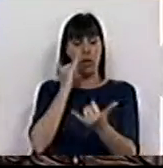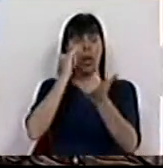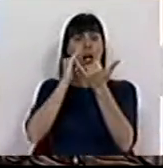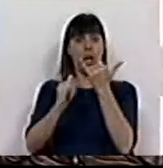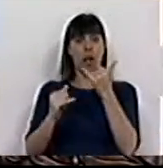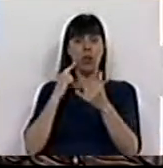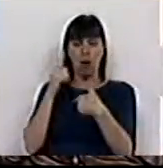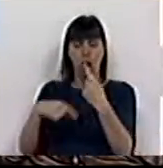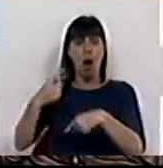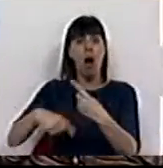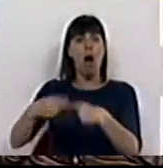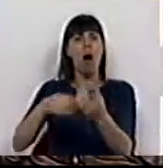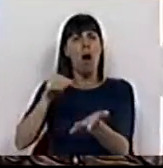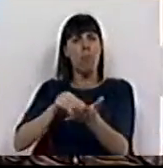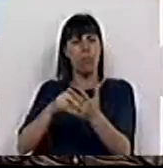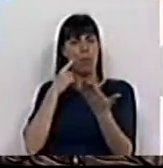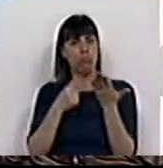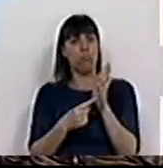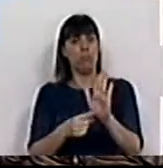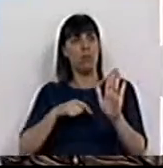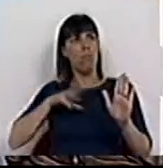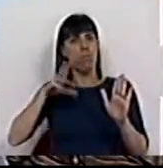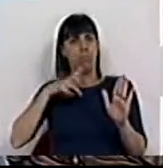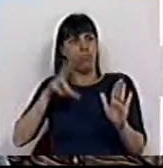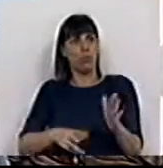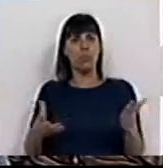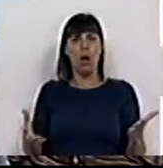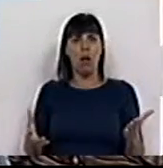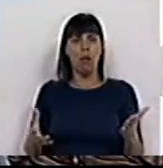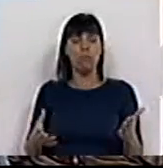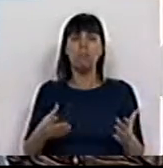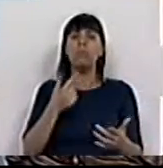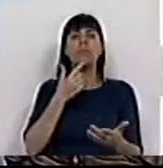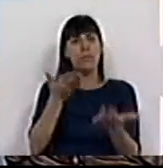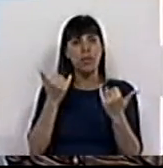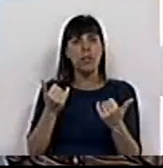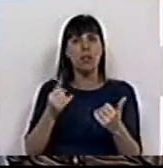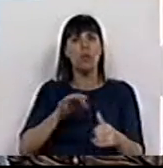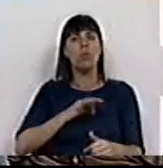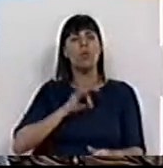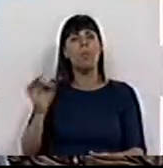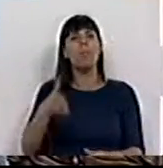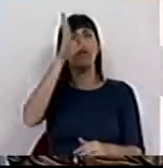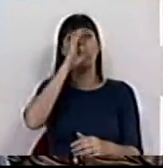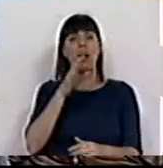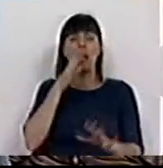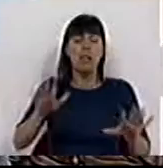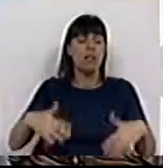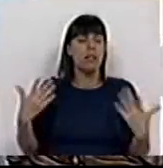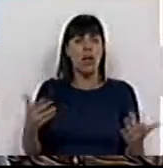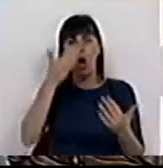risco sistémico que a pobreza representa no nosso país? Diga o que o Sr. Primeiro-Ministro